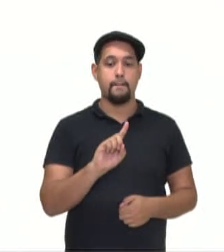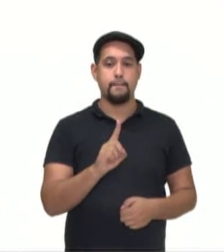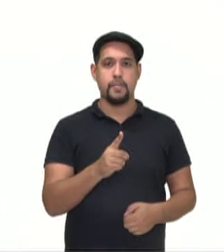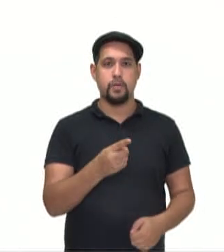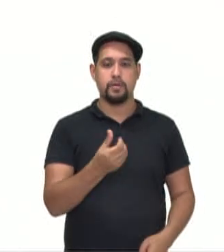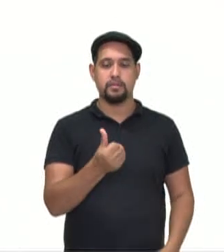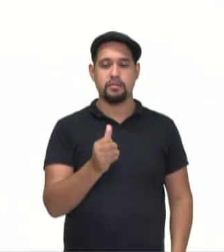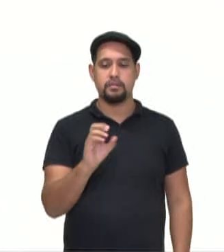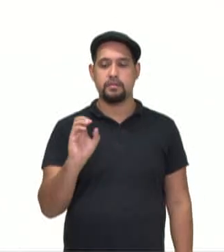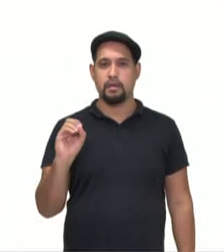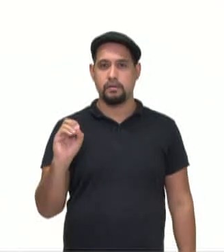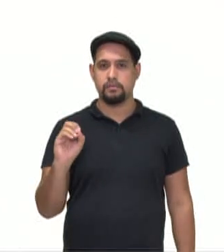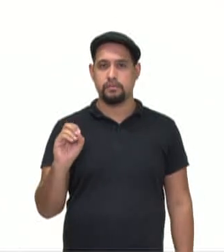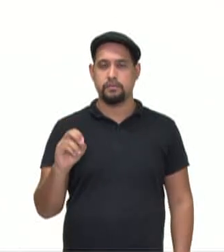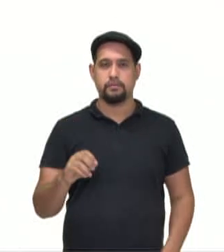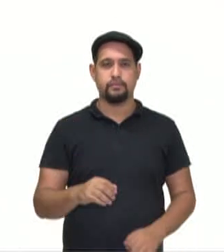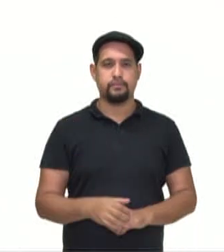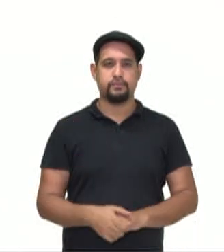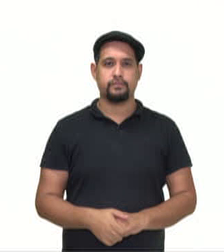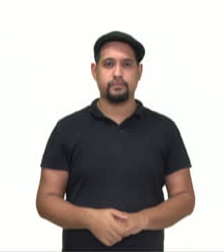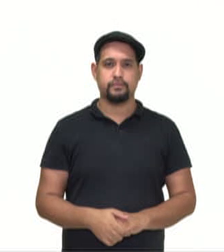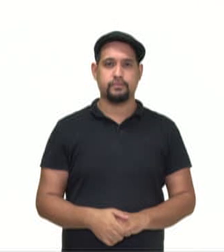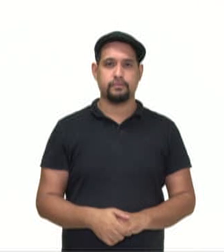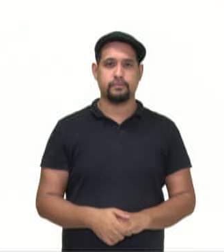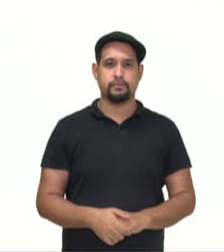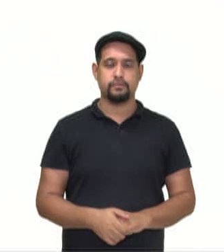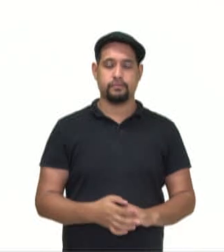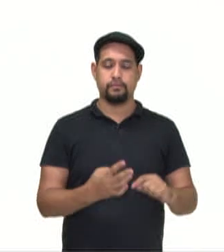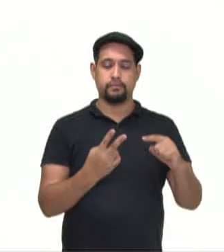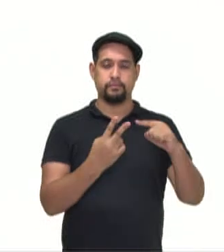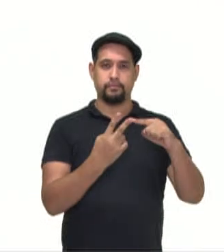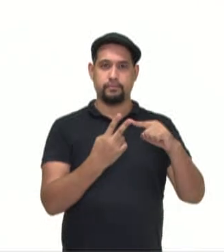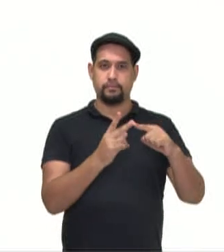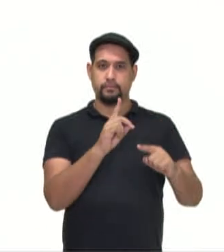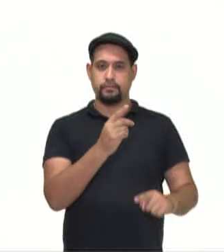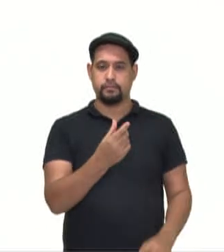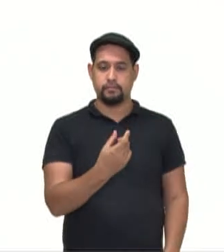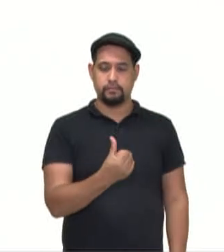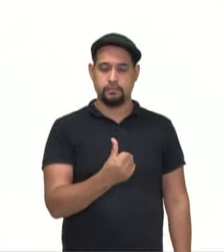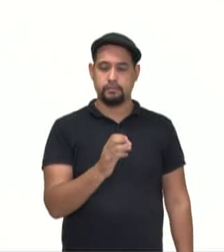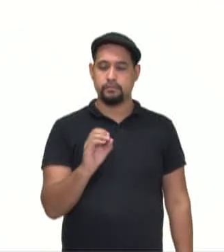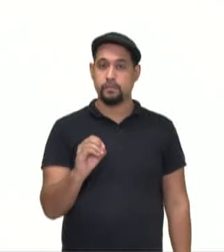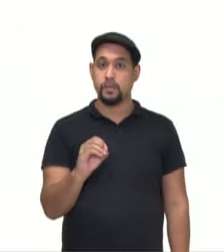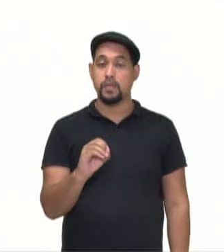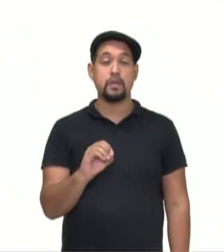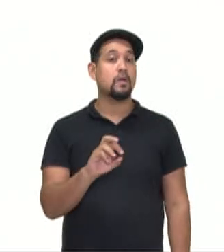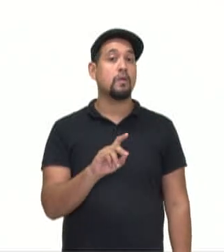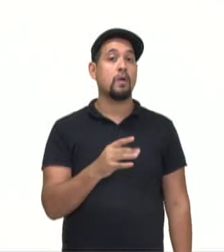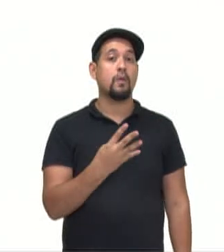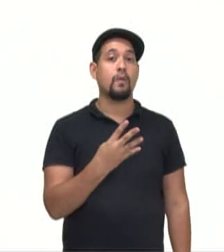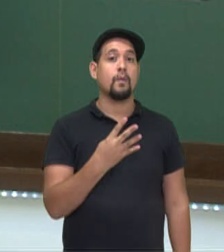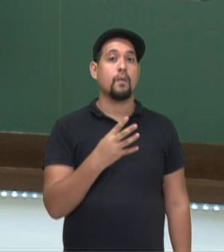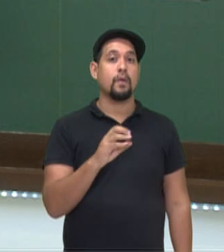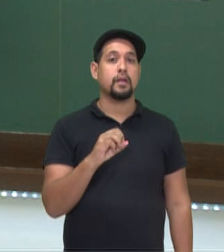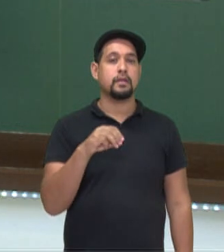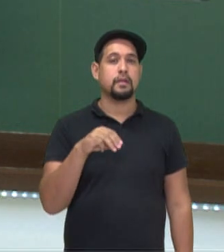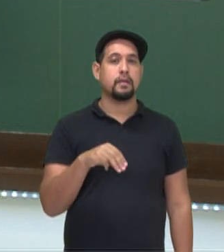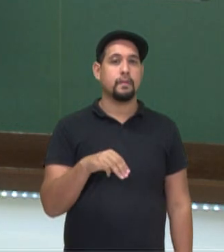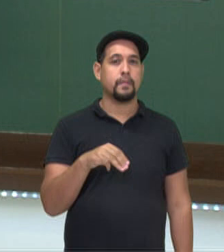1.600, tá? Raiz quadrada de 1.600 é igual a 40 metros por